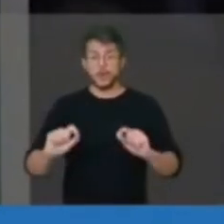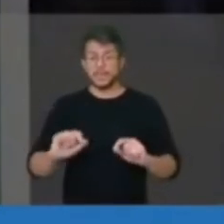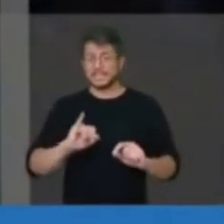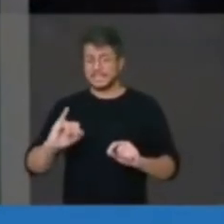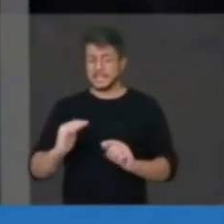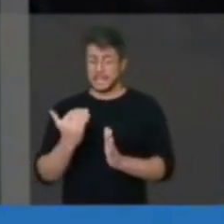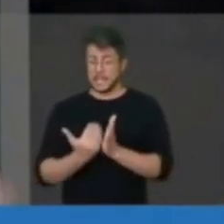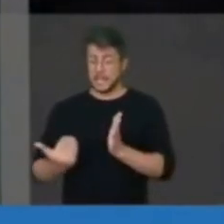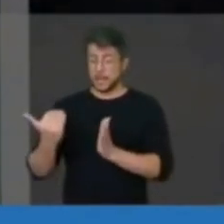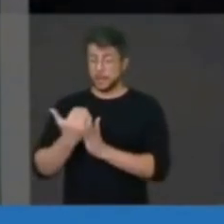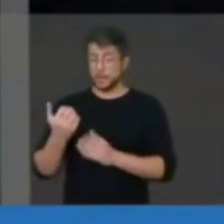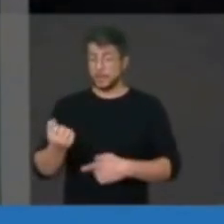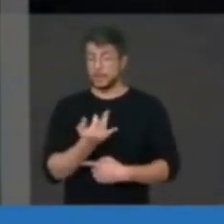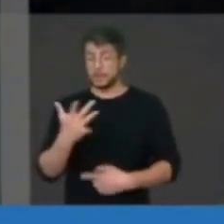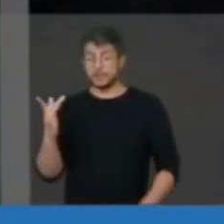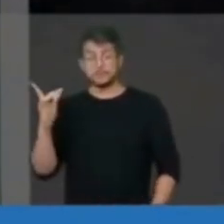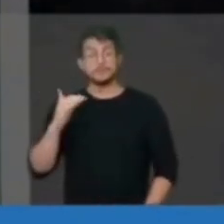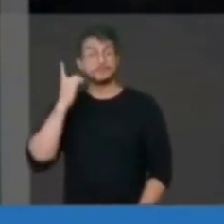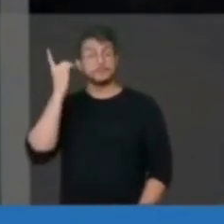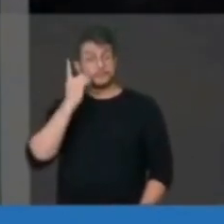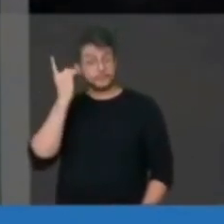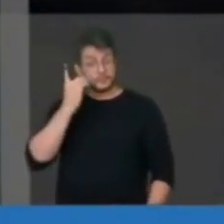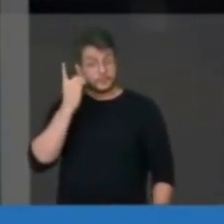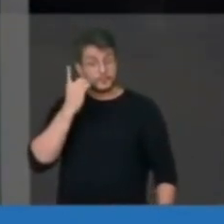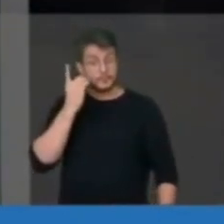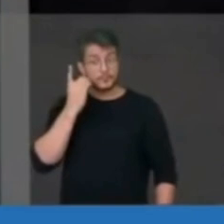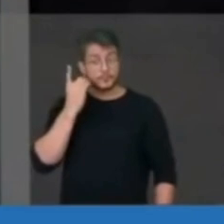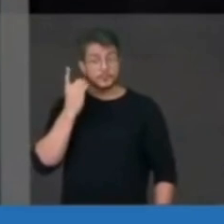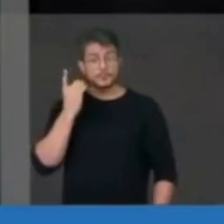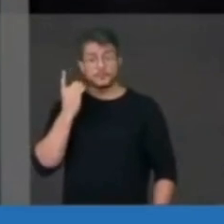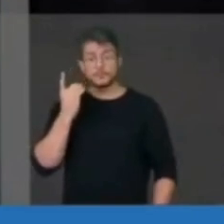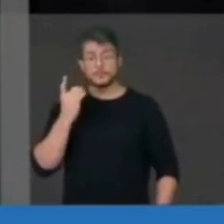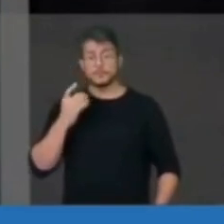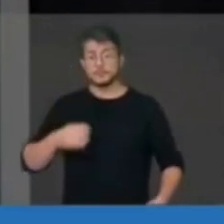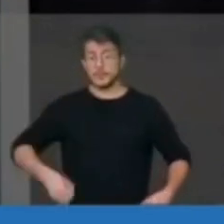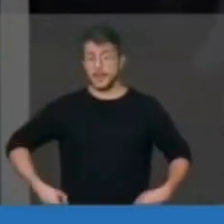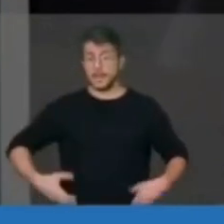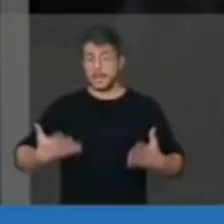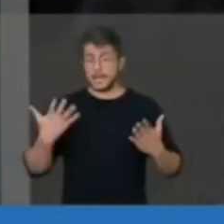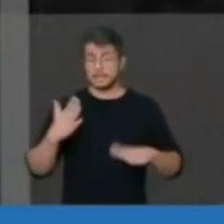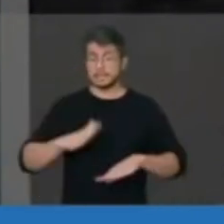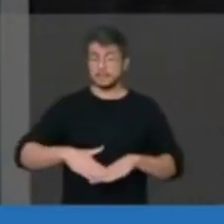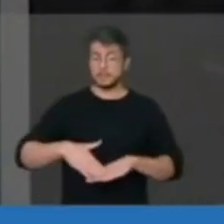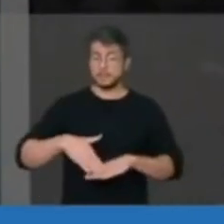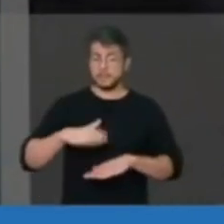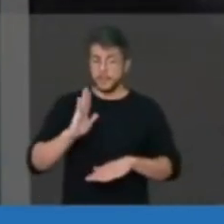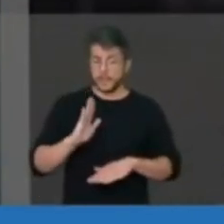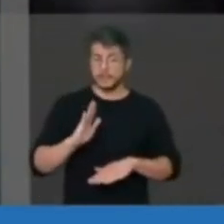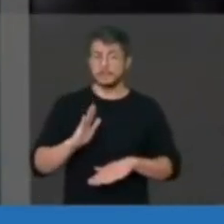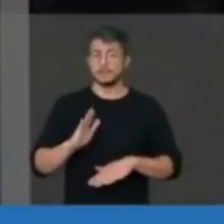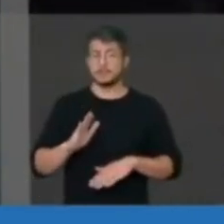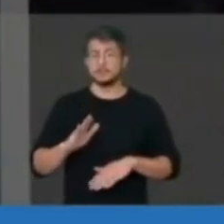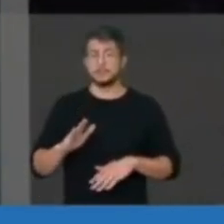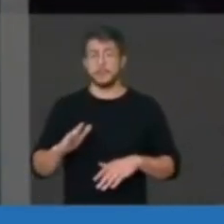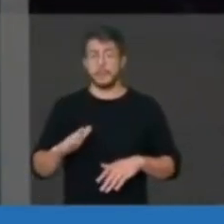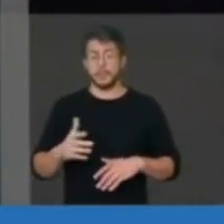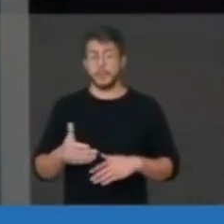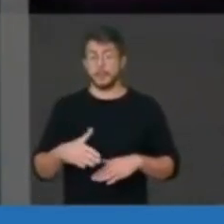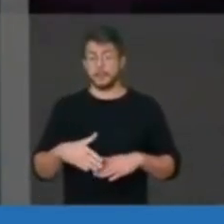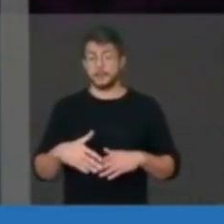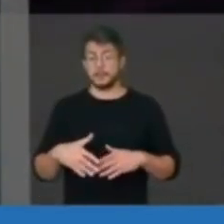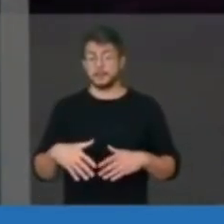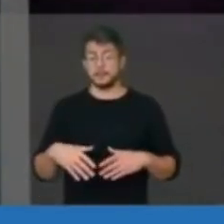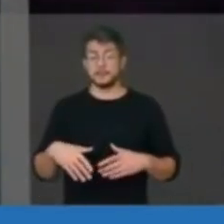deputados, aumentarmos a máquina pública, aumentarmos o volume de recursos que tiramos